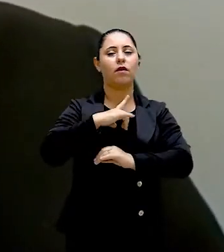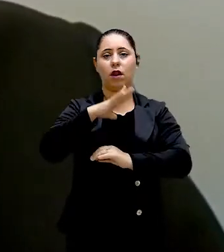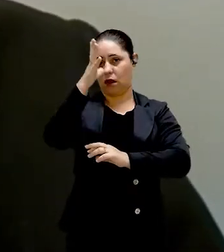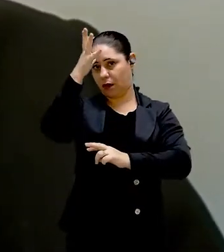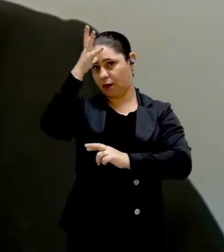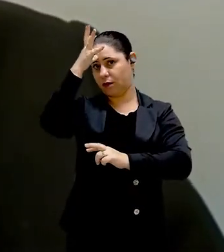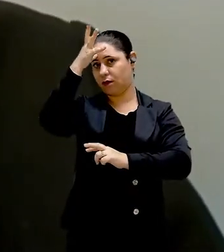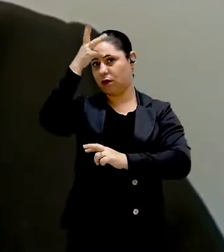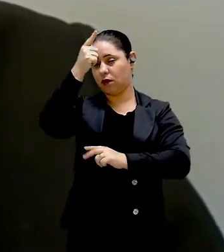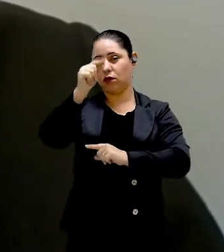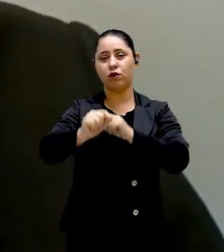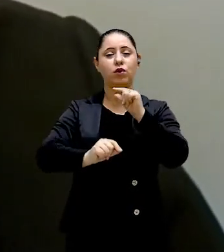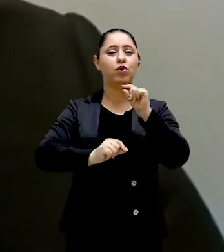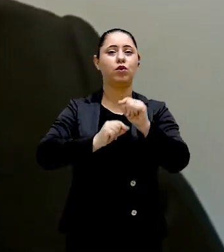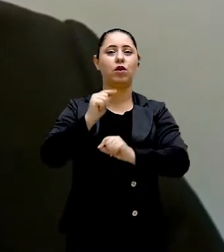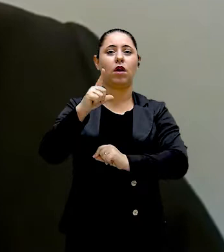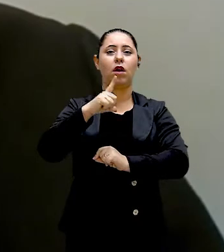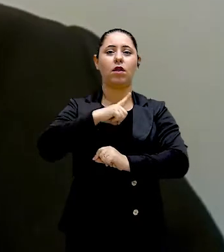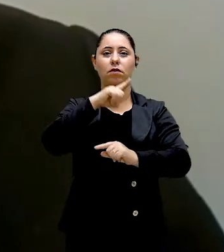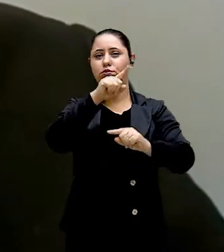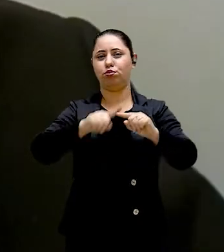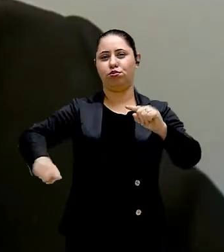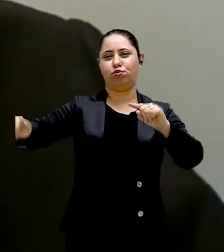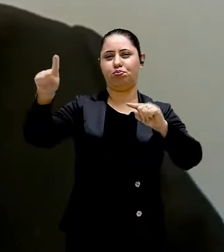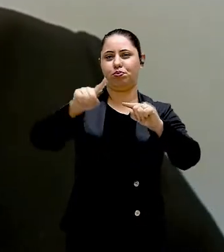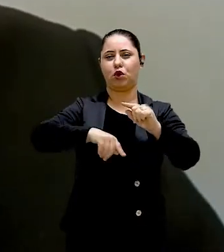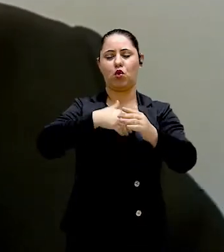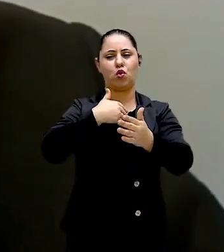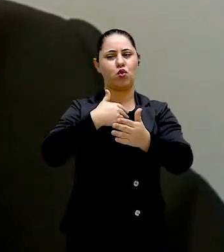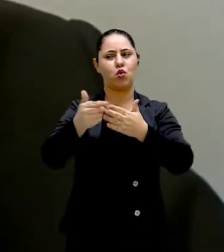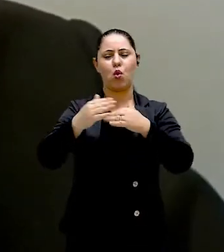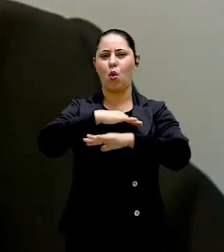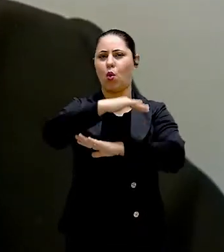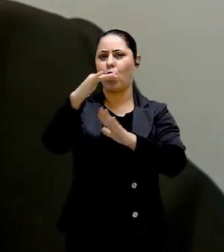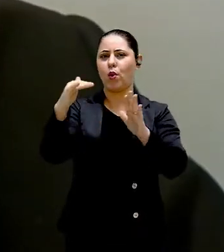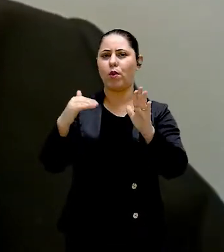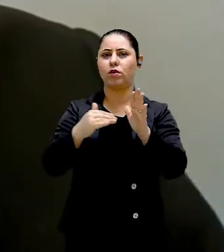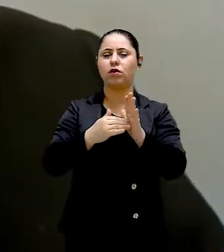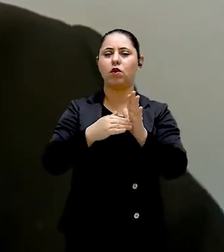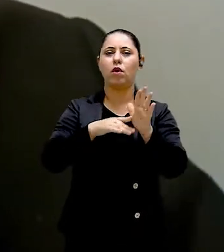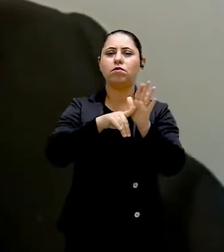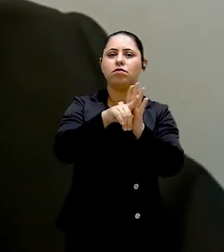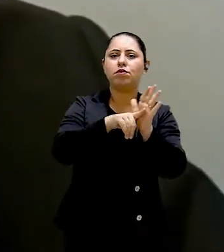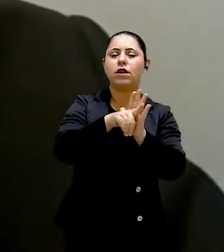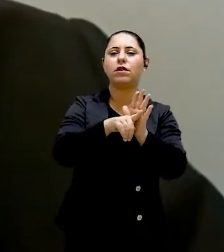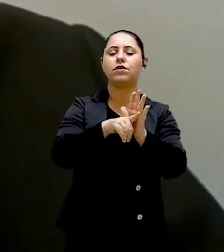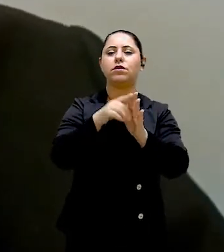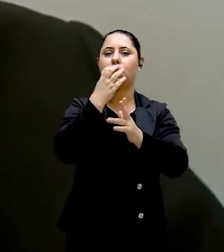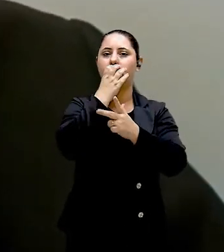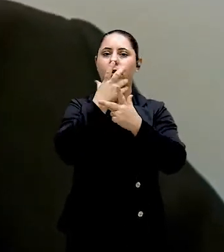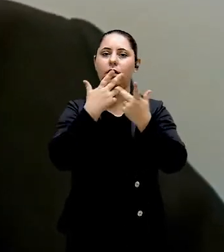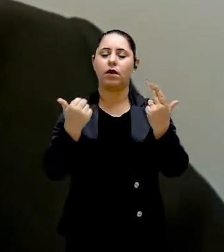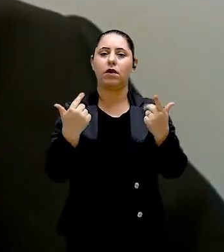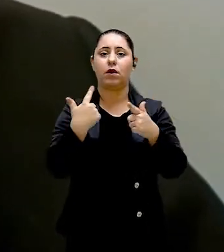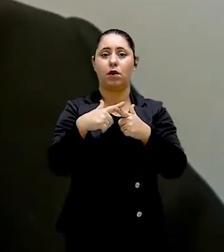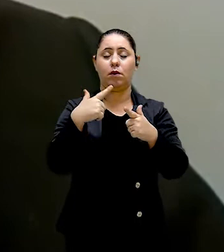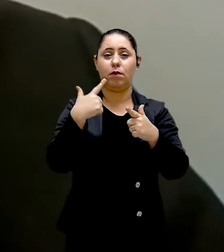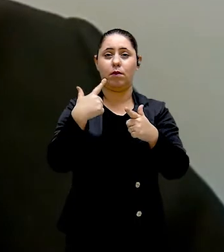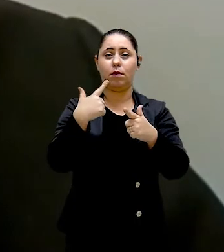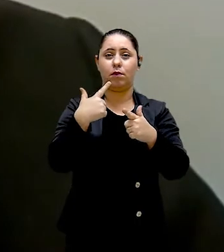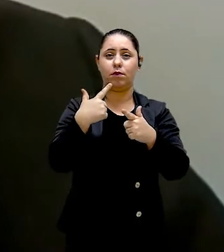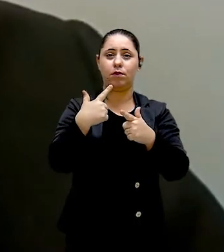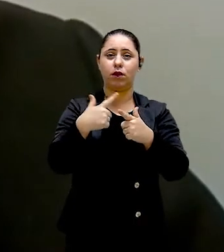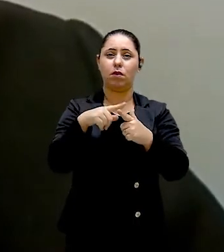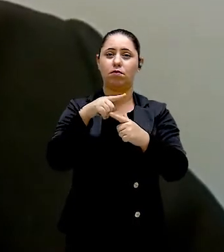na abolição de todo e qualquer tipo de experimentação animal. Porque um dos nortes é exatamente